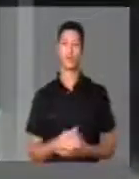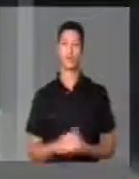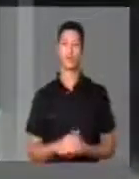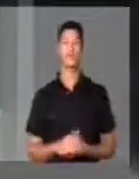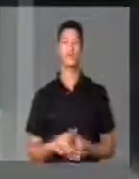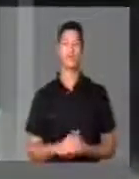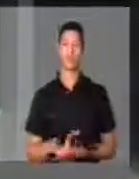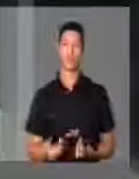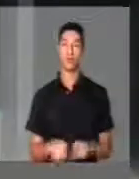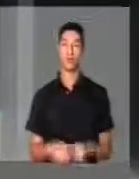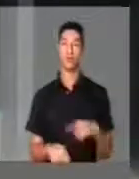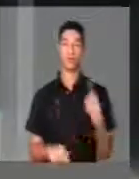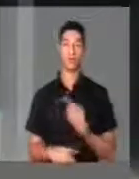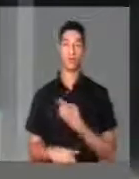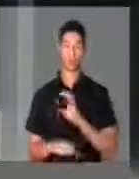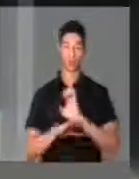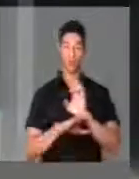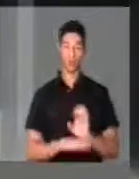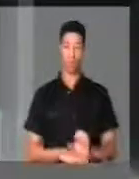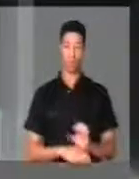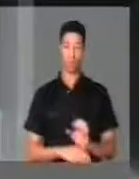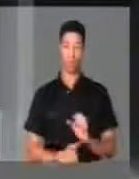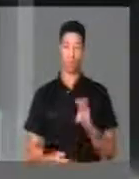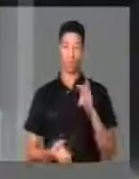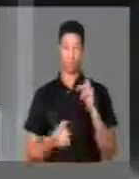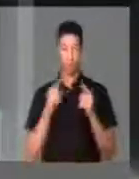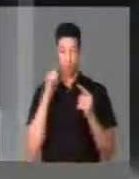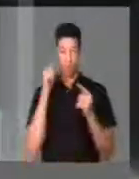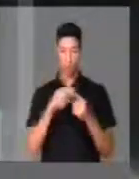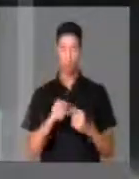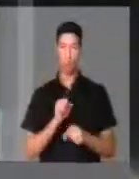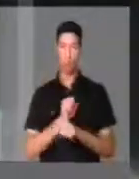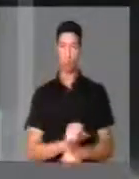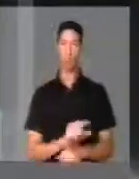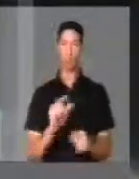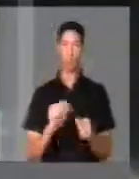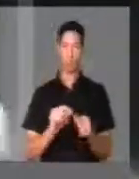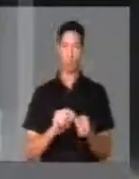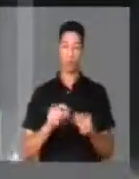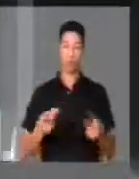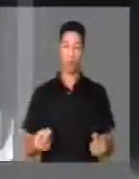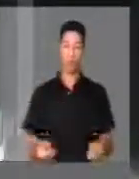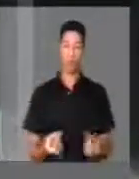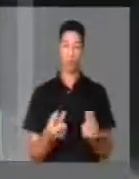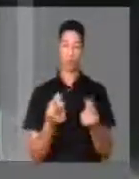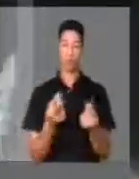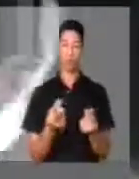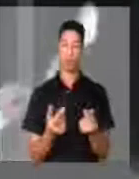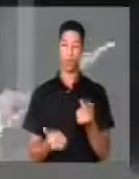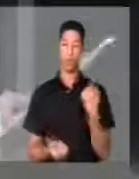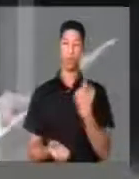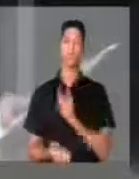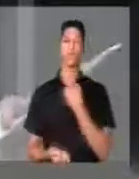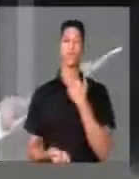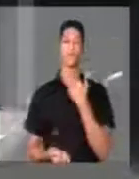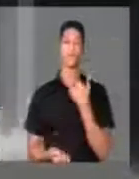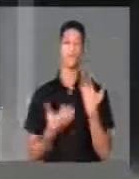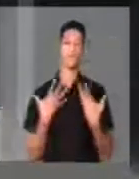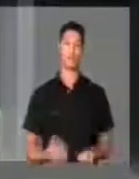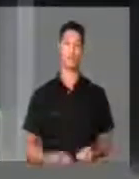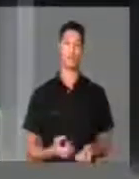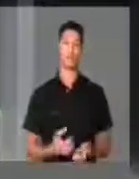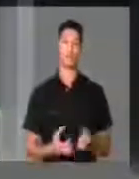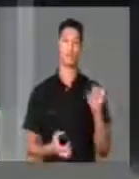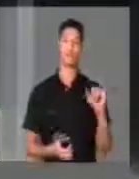Além disso, os nossos estados ficam objetados de fazer investimentos que nós não podemos